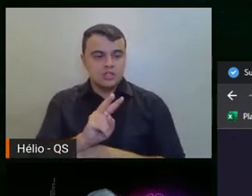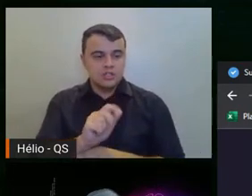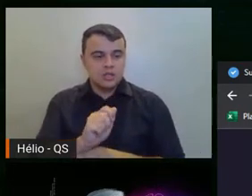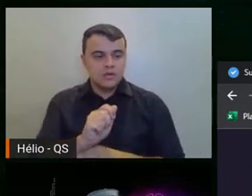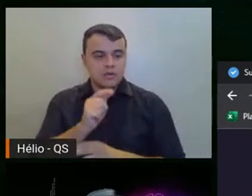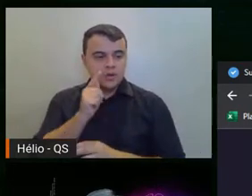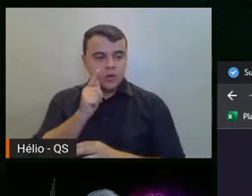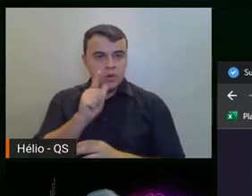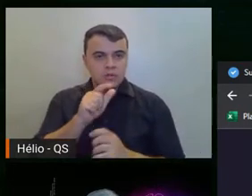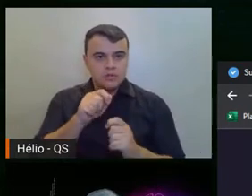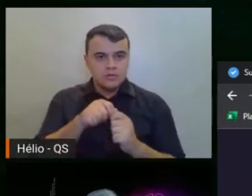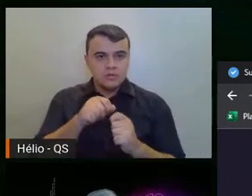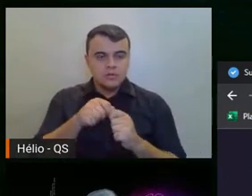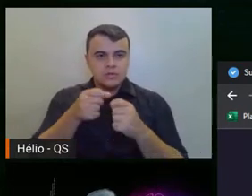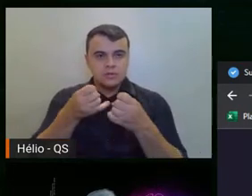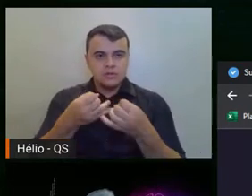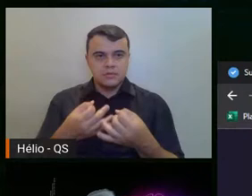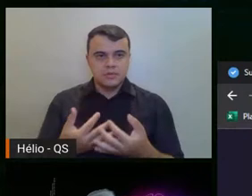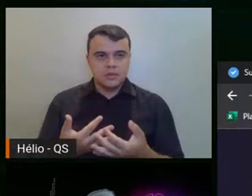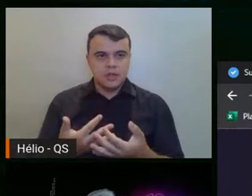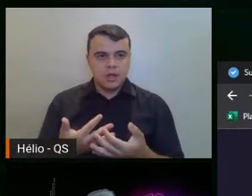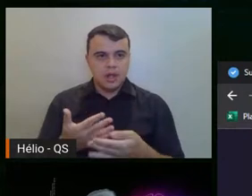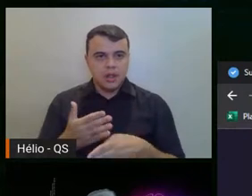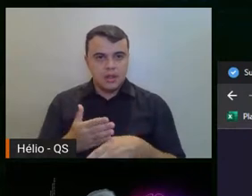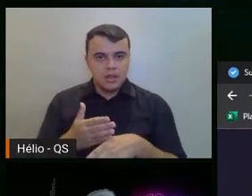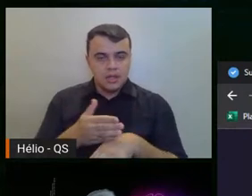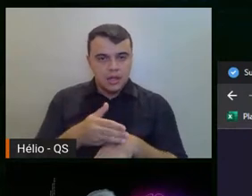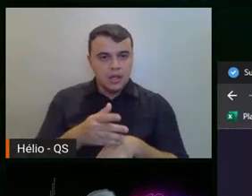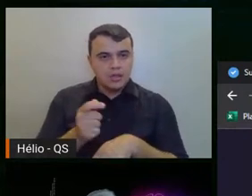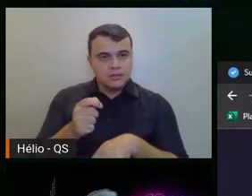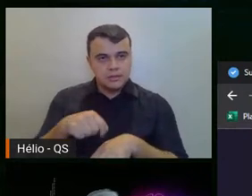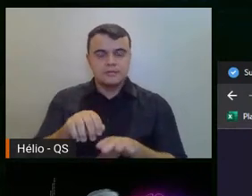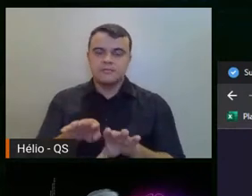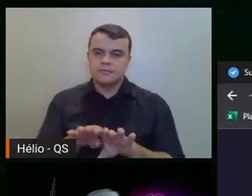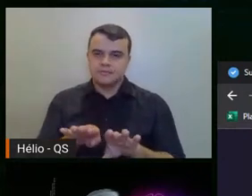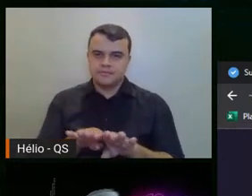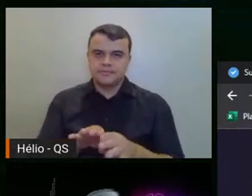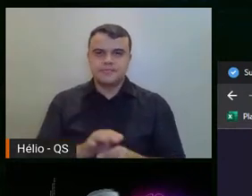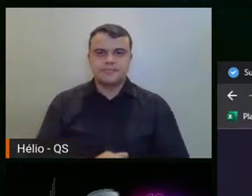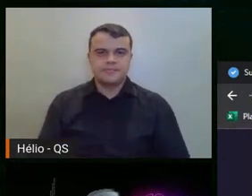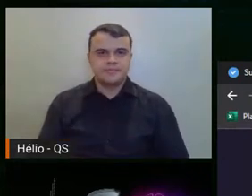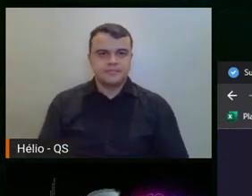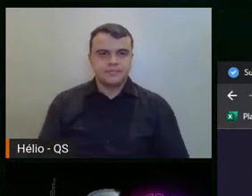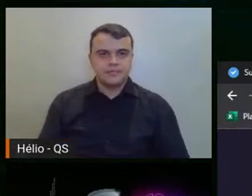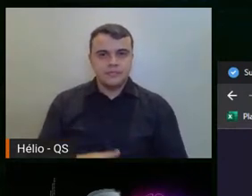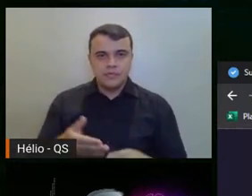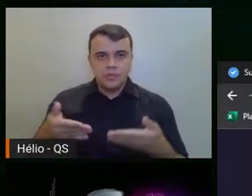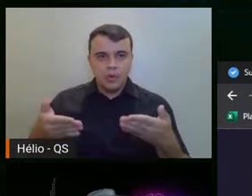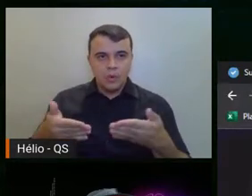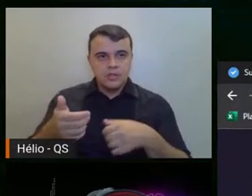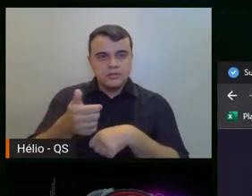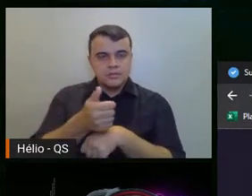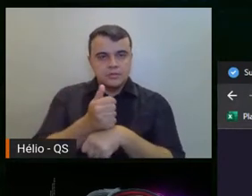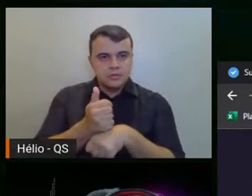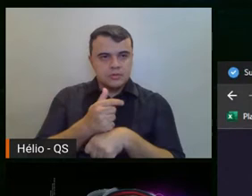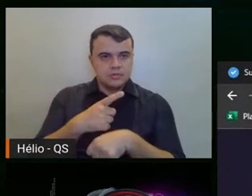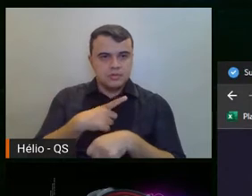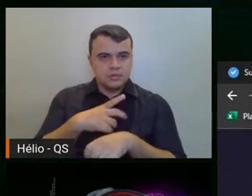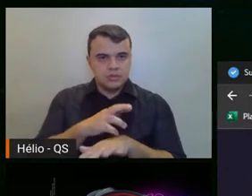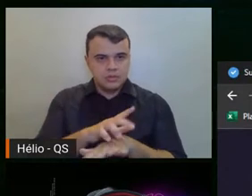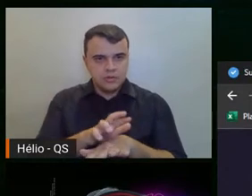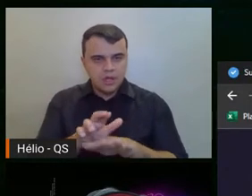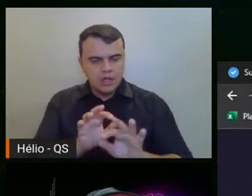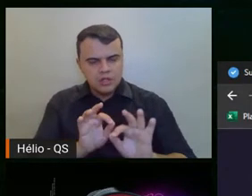consigo afegar é transitar também então hoje as carreiras a gente tem está